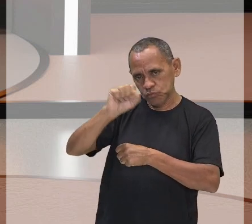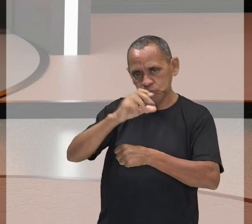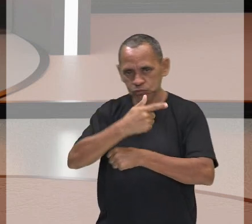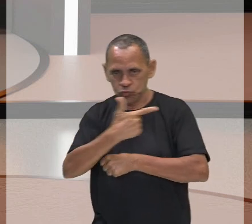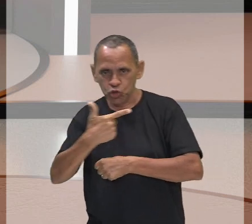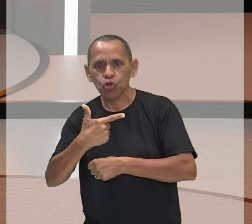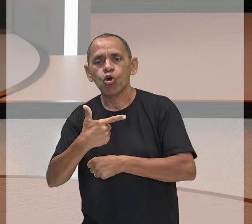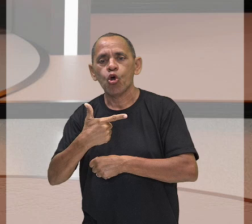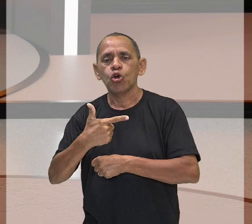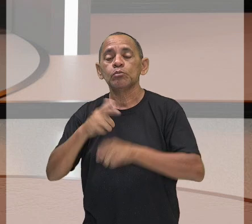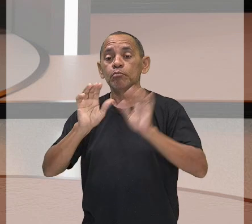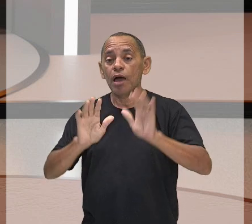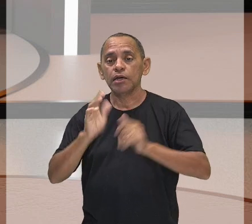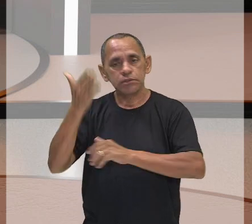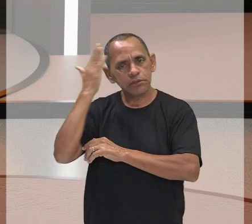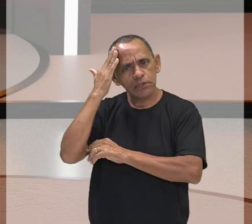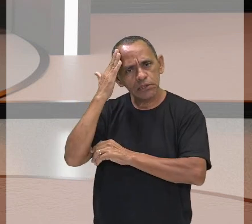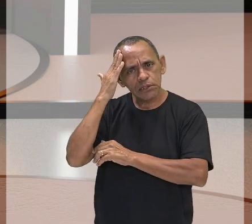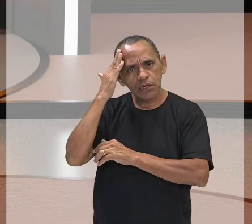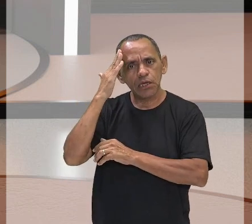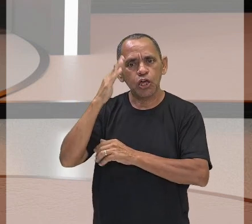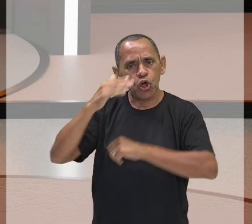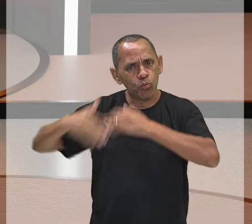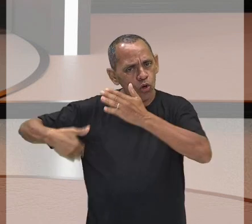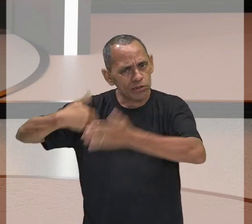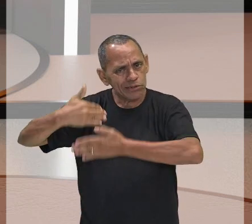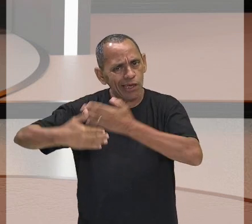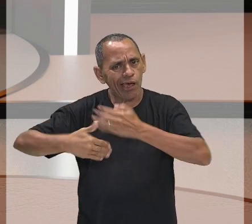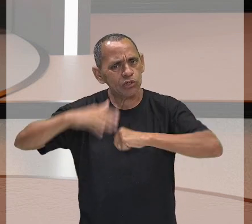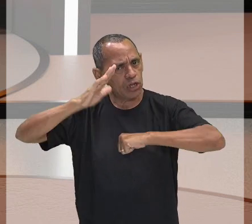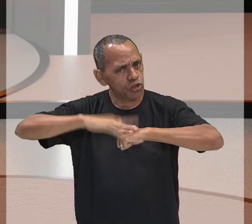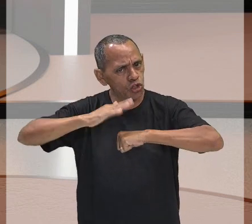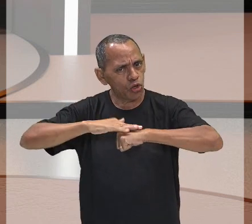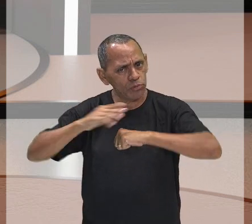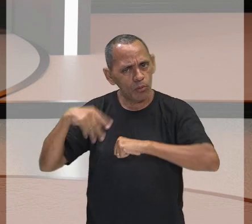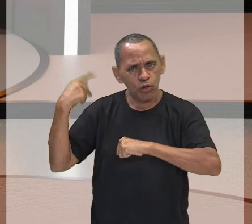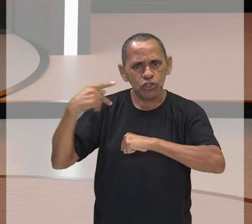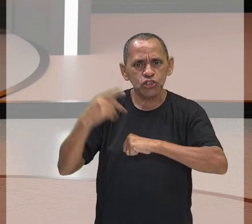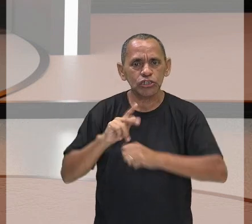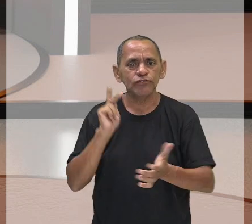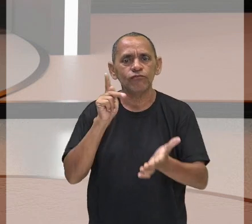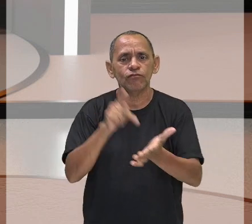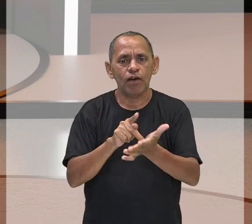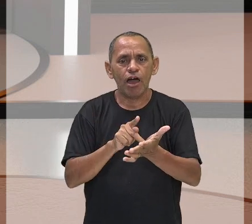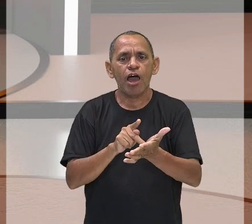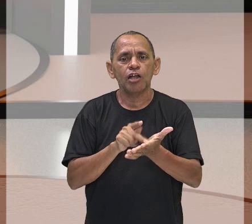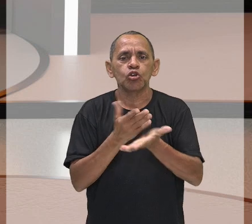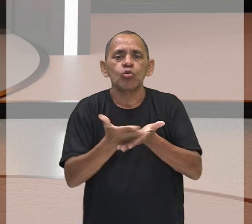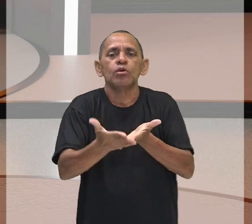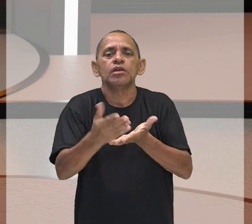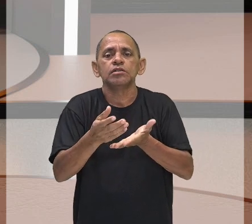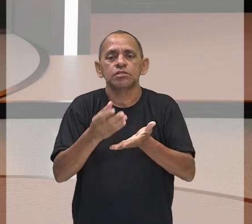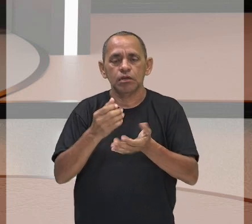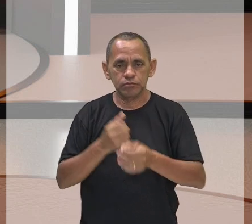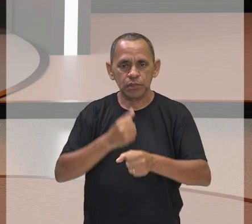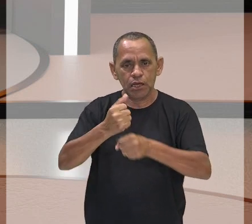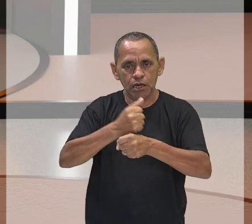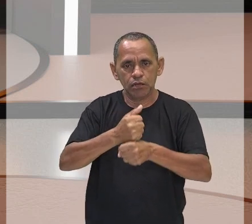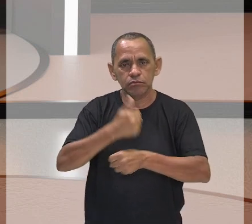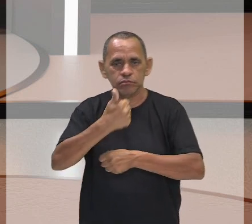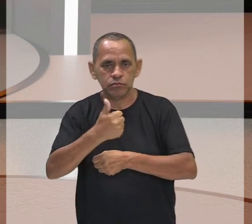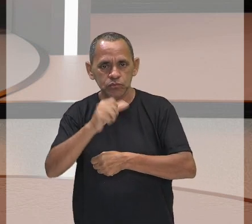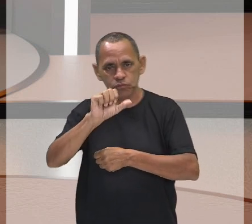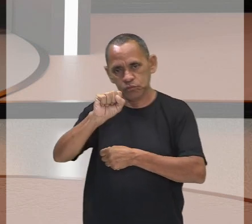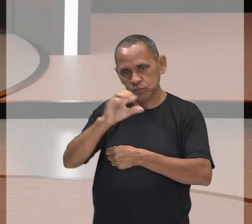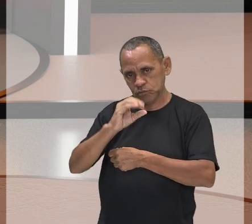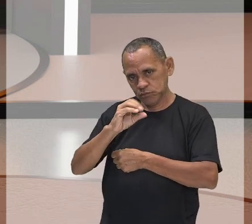gente compreende que essa emancipação política ela começa de fato no ano de 1808, com a